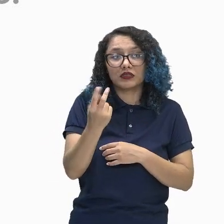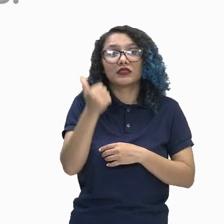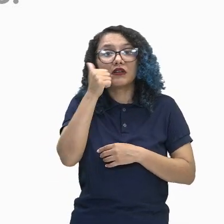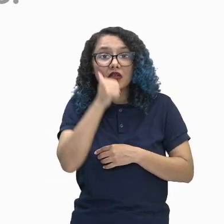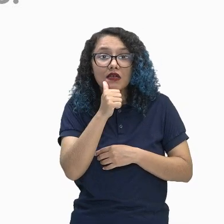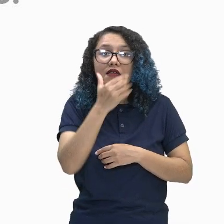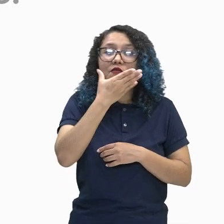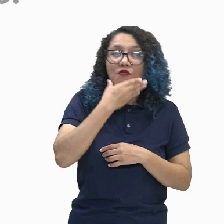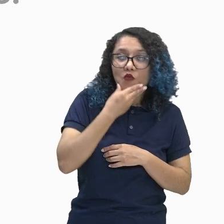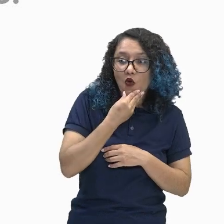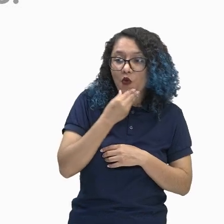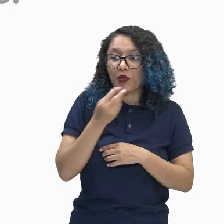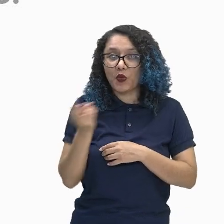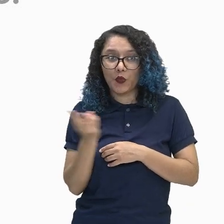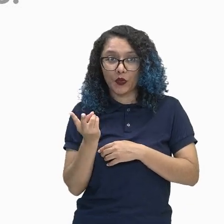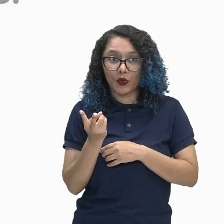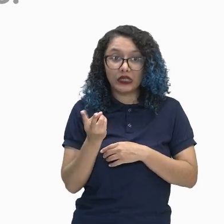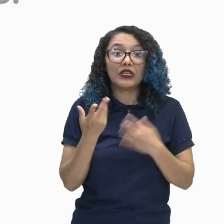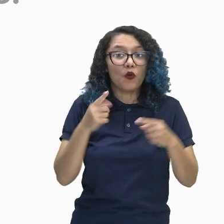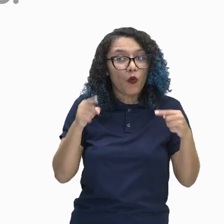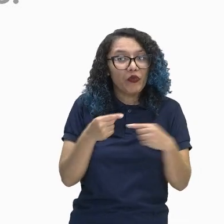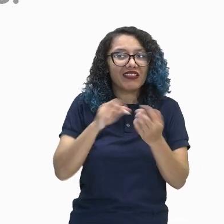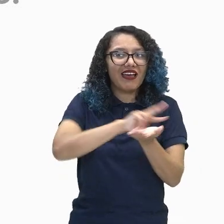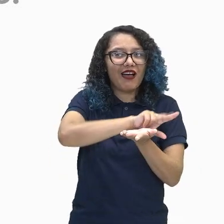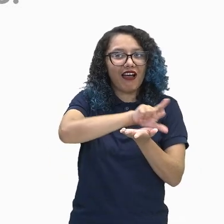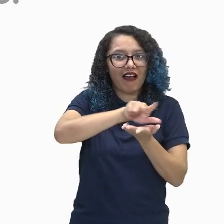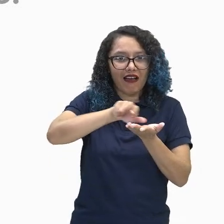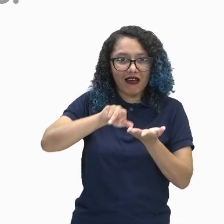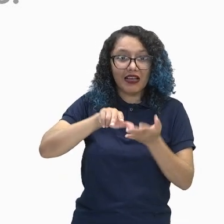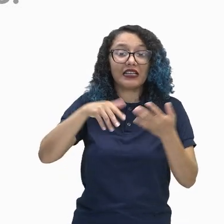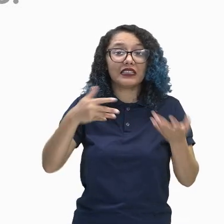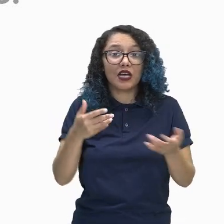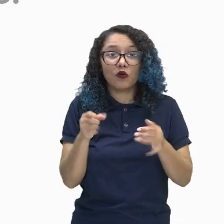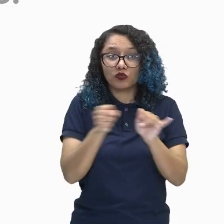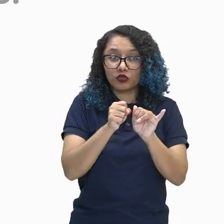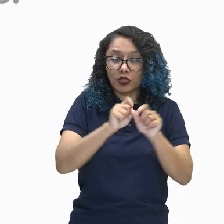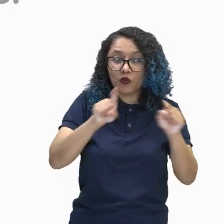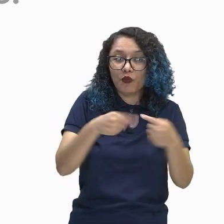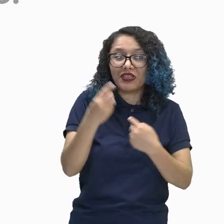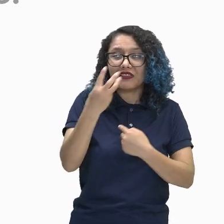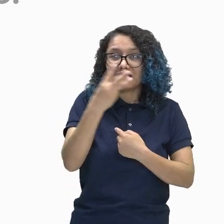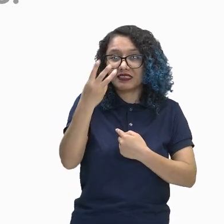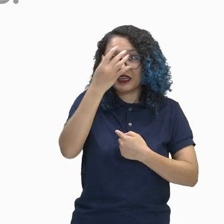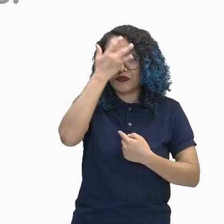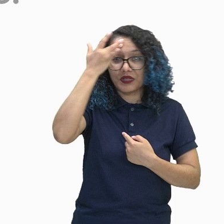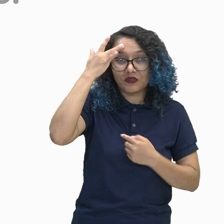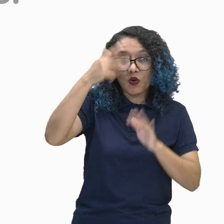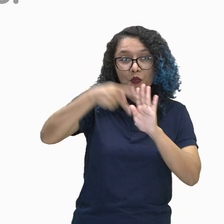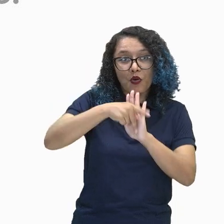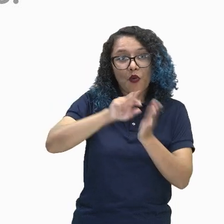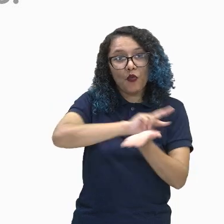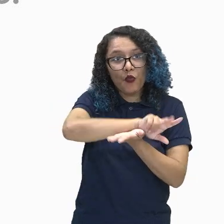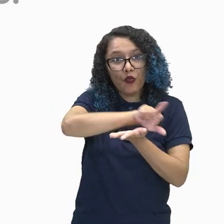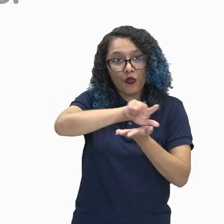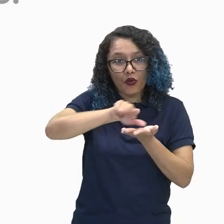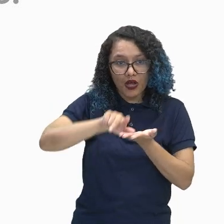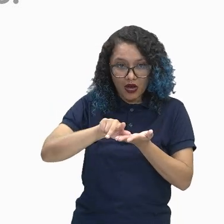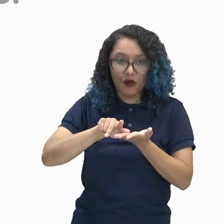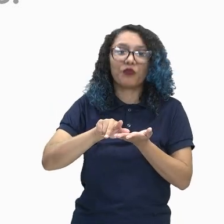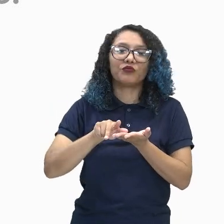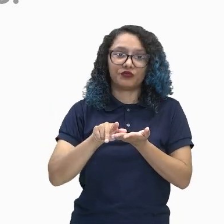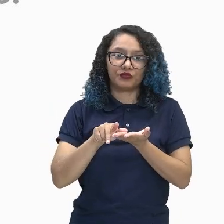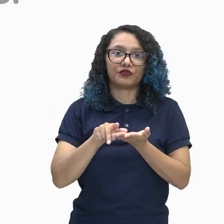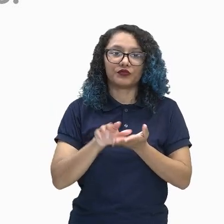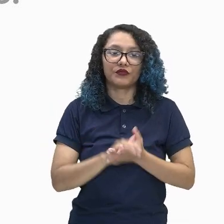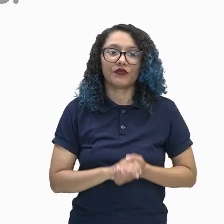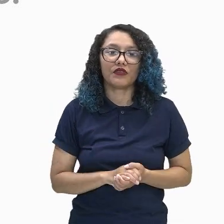João, então isso já indica para a gente o plural. Então, o sujeito está na terceira pessoa do plural, corresponde à terceira pessoa